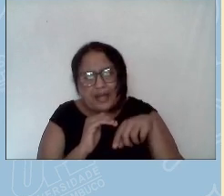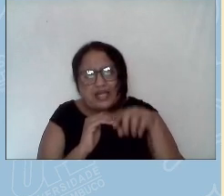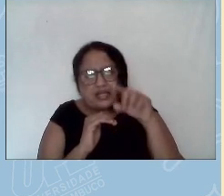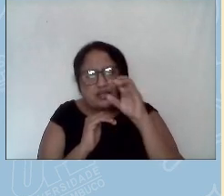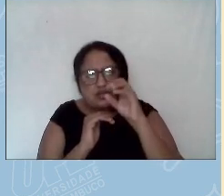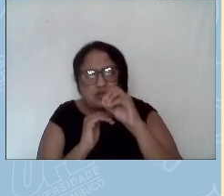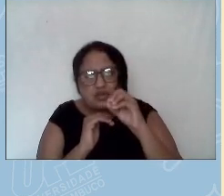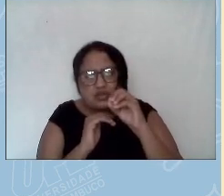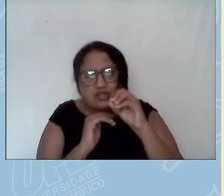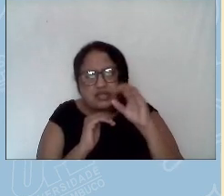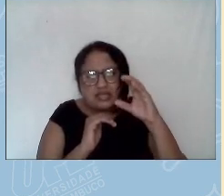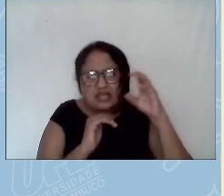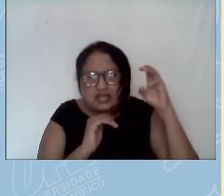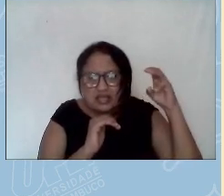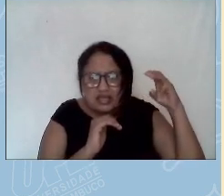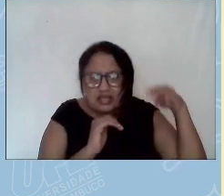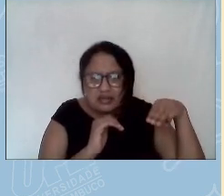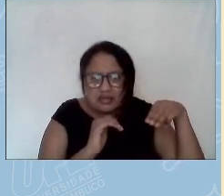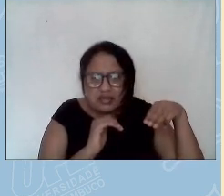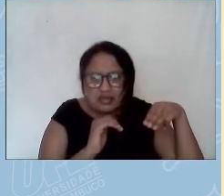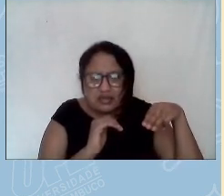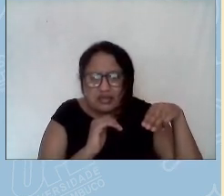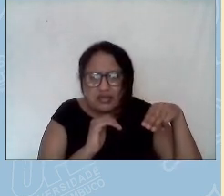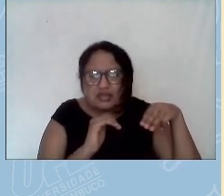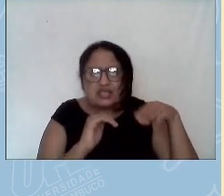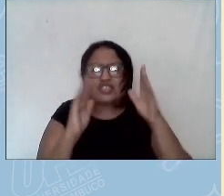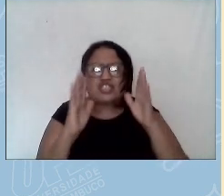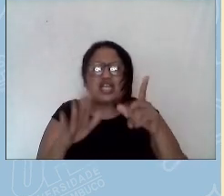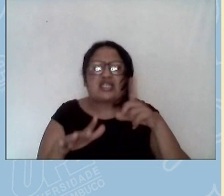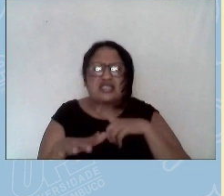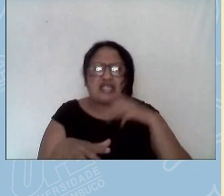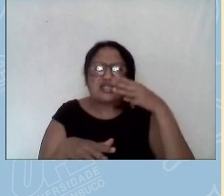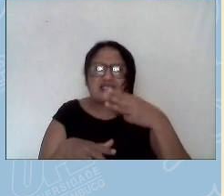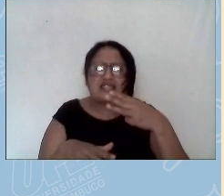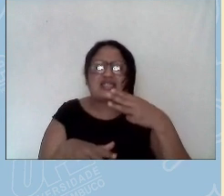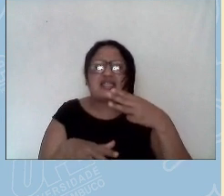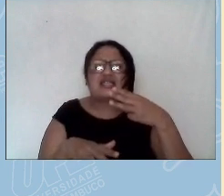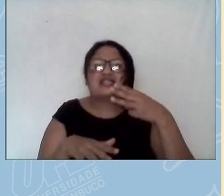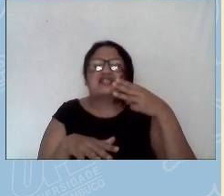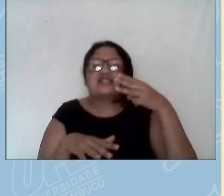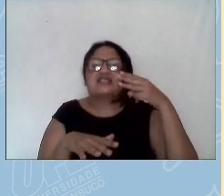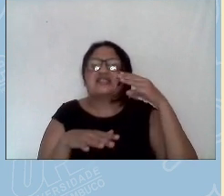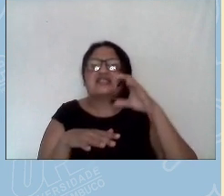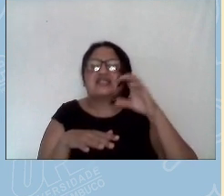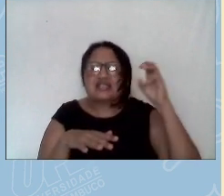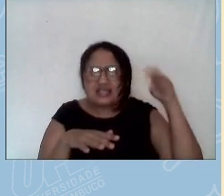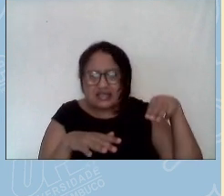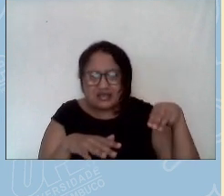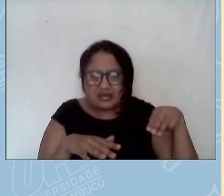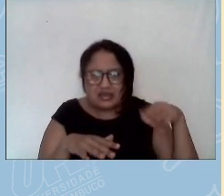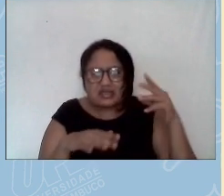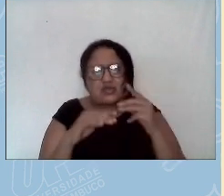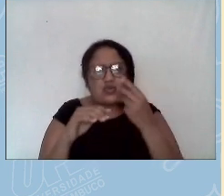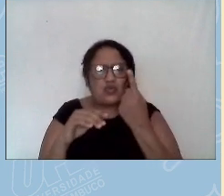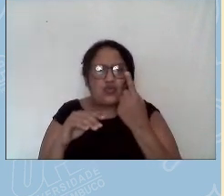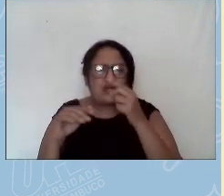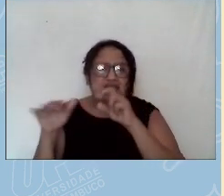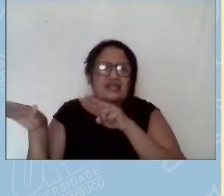do 8 já tinha aumentado 3 centímetros para o dia 12 do 8 isto é uma semana depois